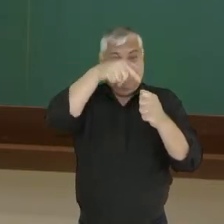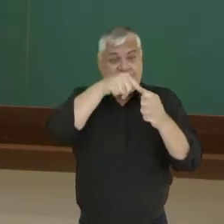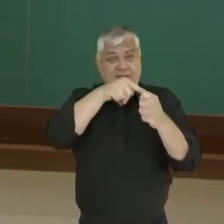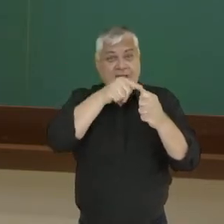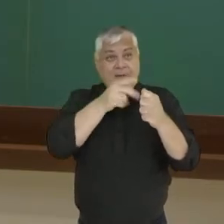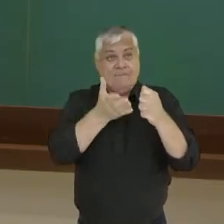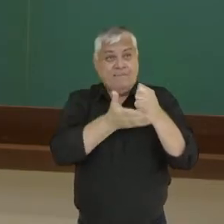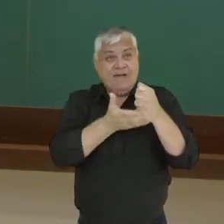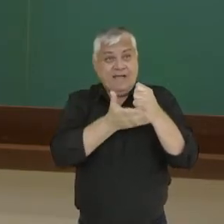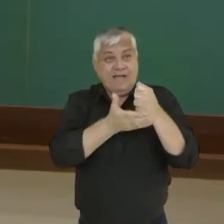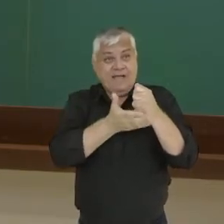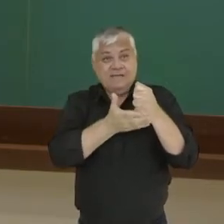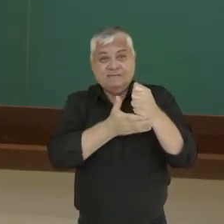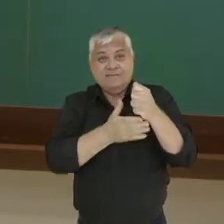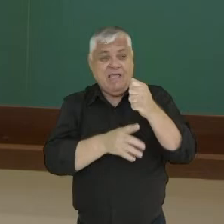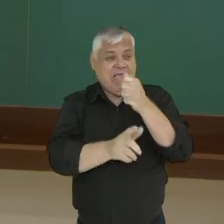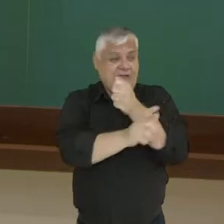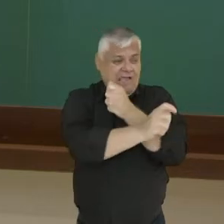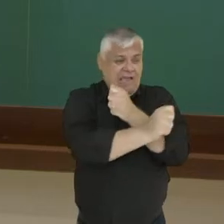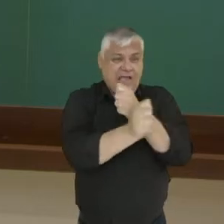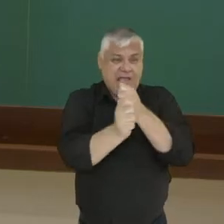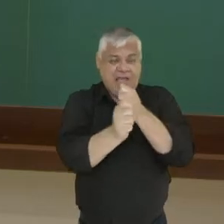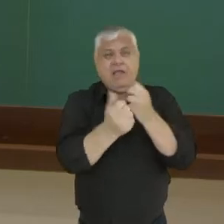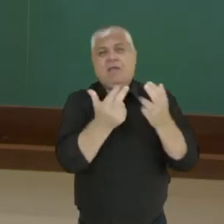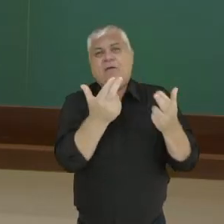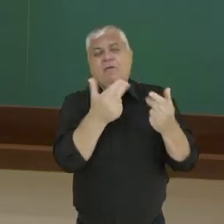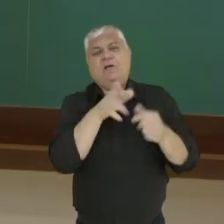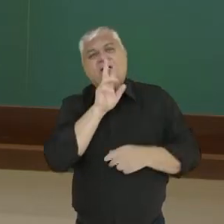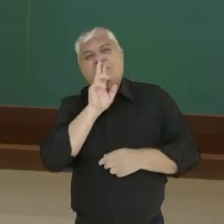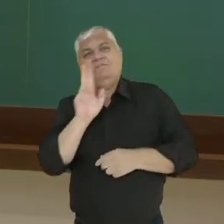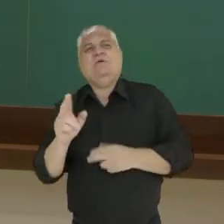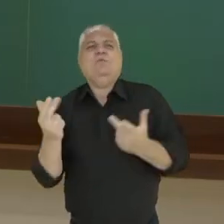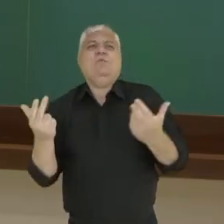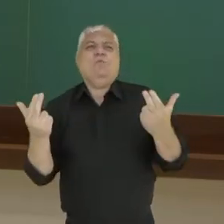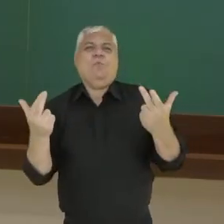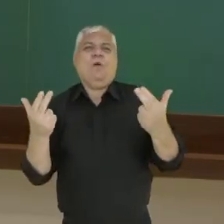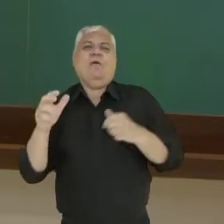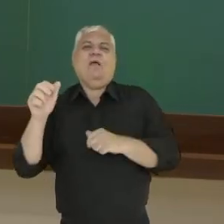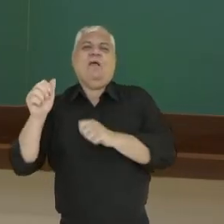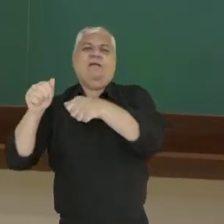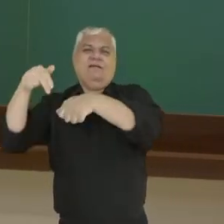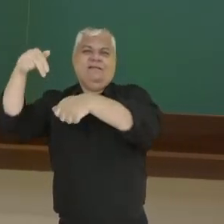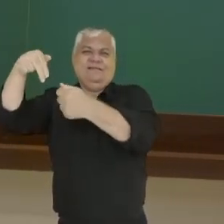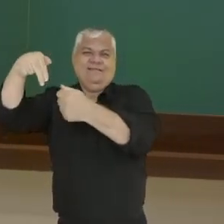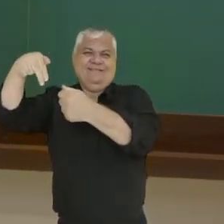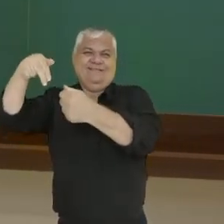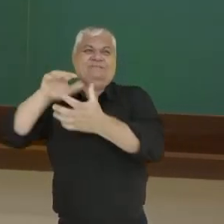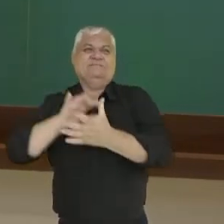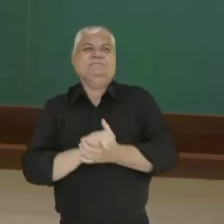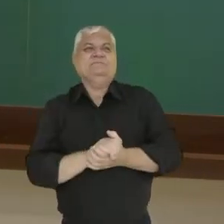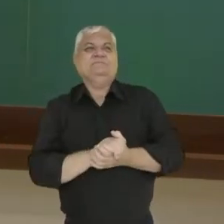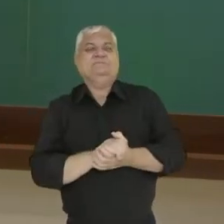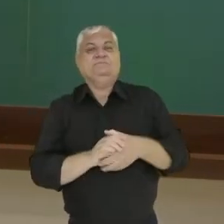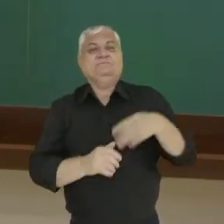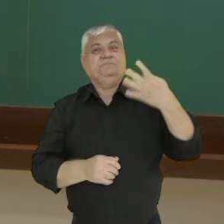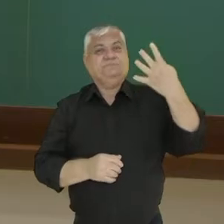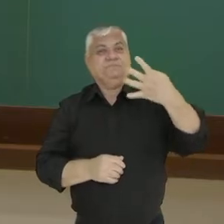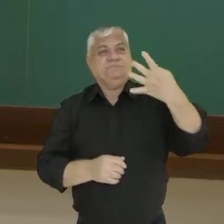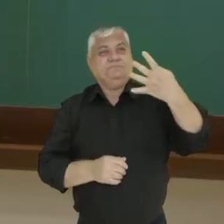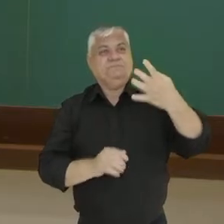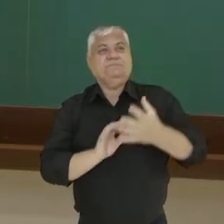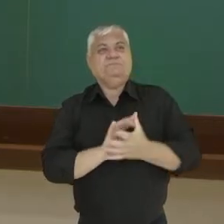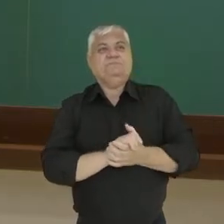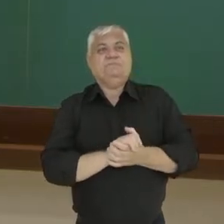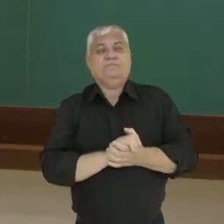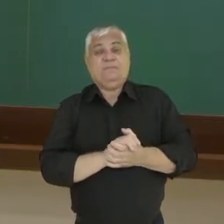à base do logaritmo, eu já sei que o resultado é o expoente. Quarta,